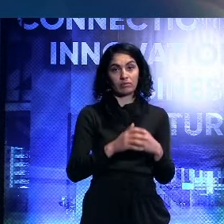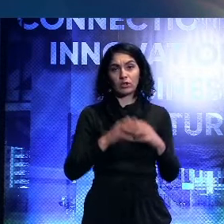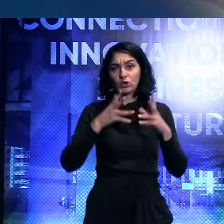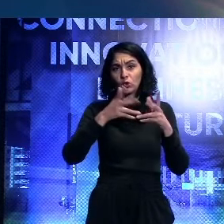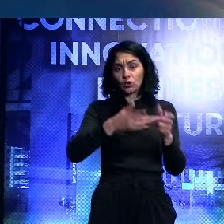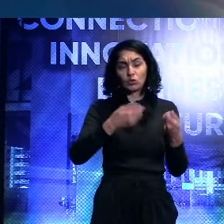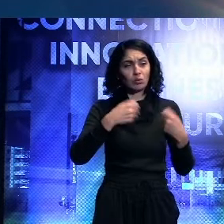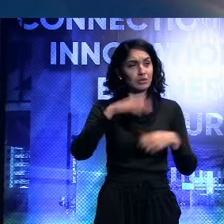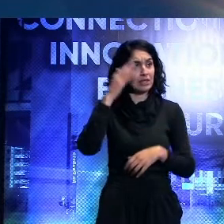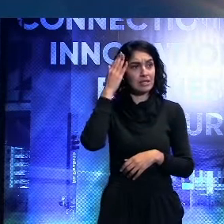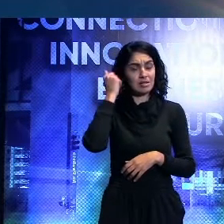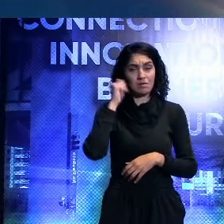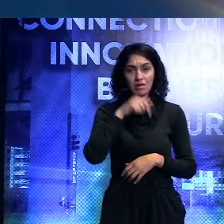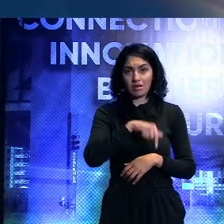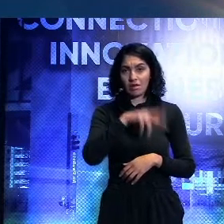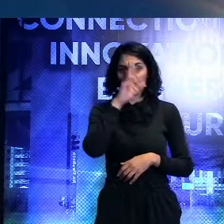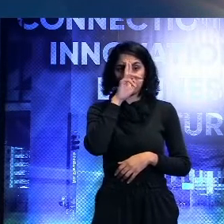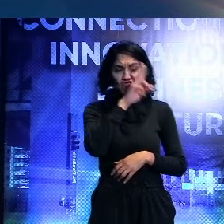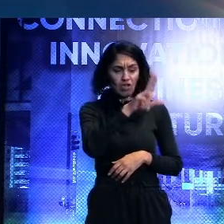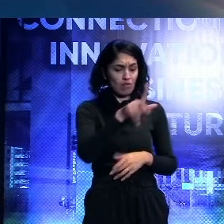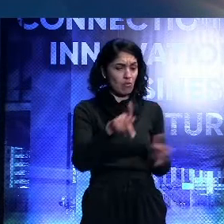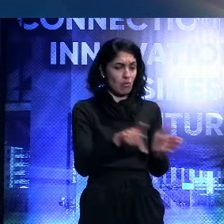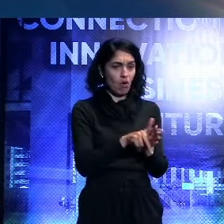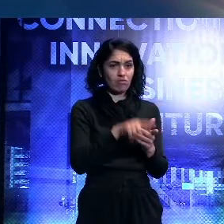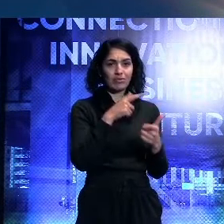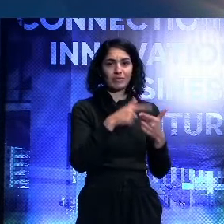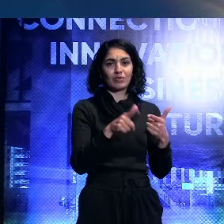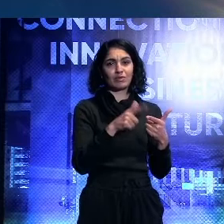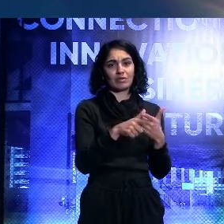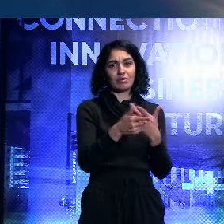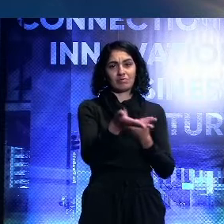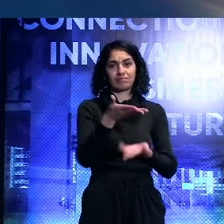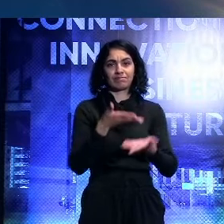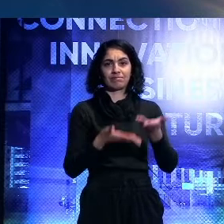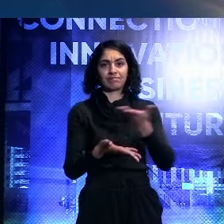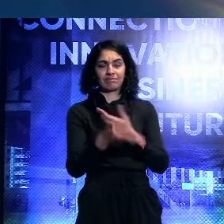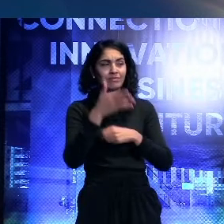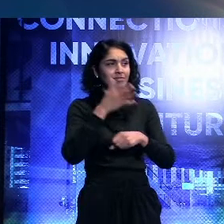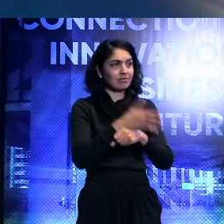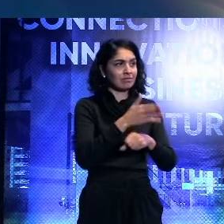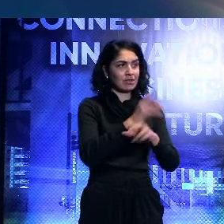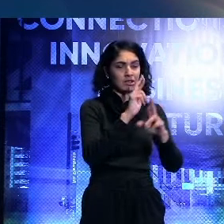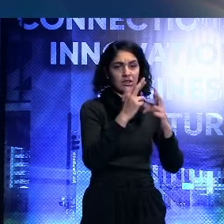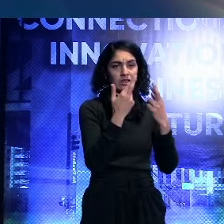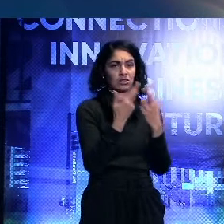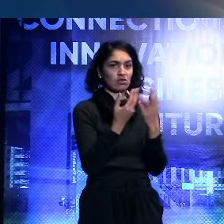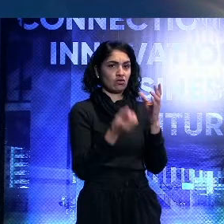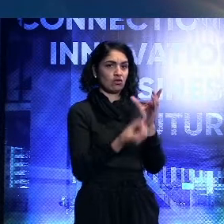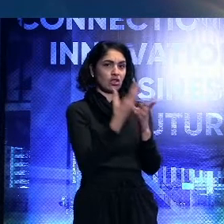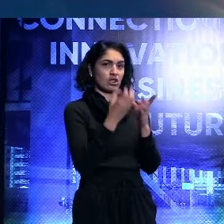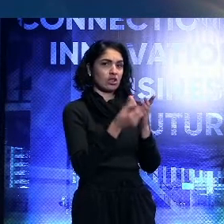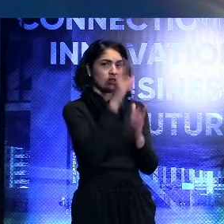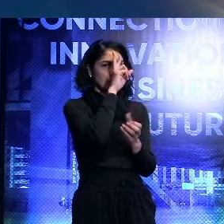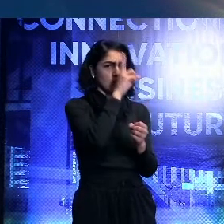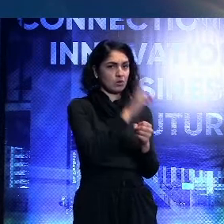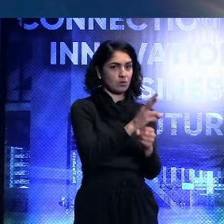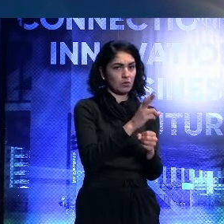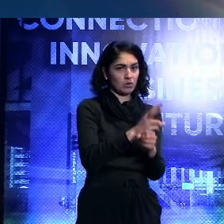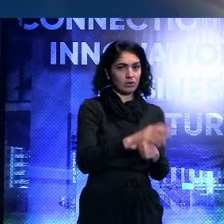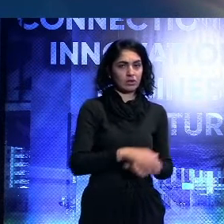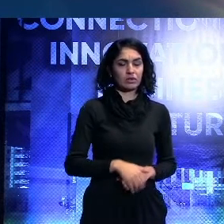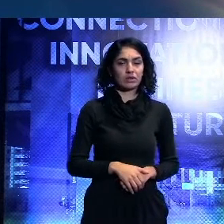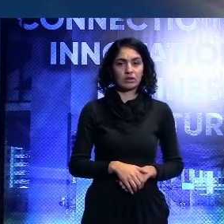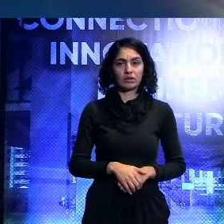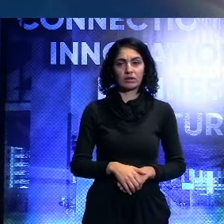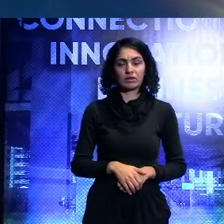ser dono de um problema para participar dessa agenda, dessa reunião de criação de hipótese. Beleza? E aí você pode